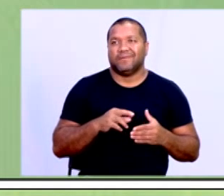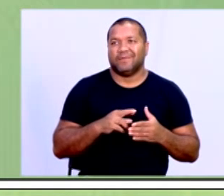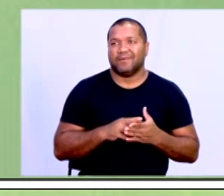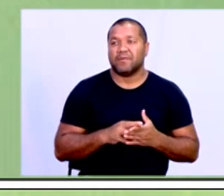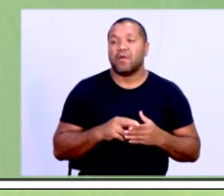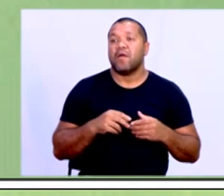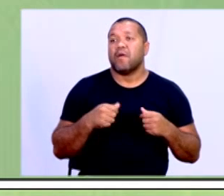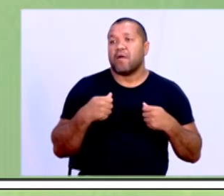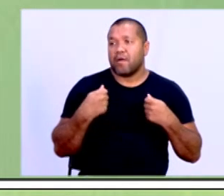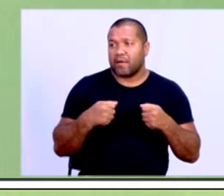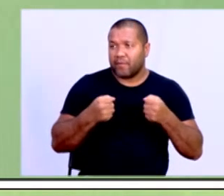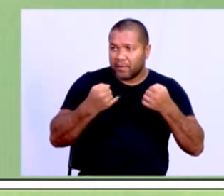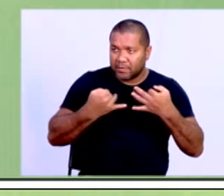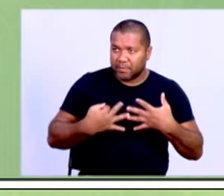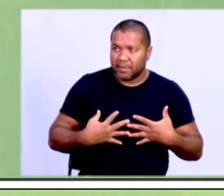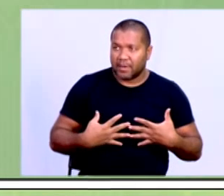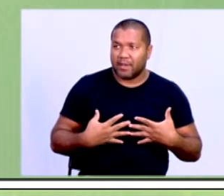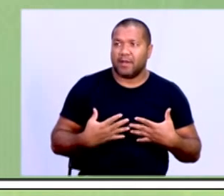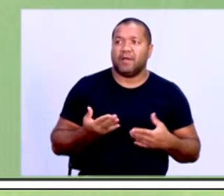do polimorfismo,